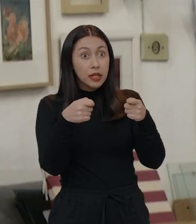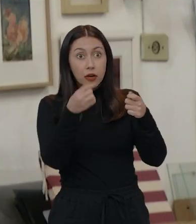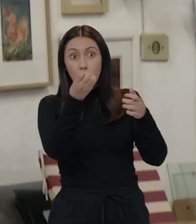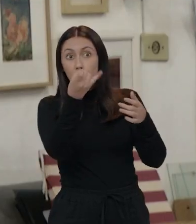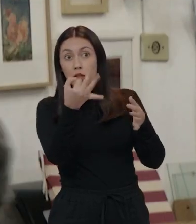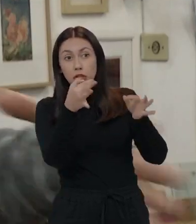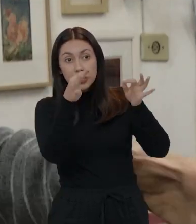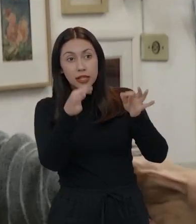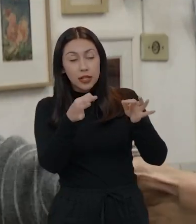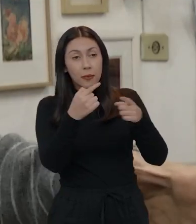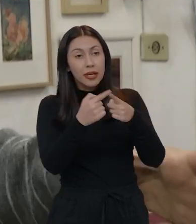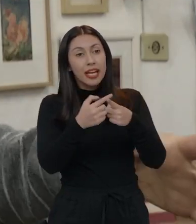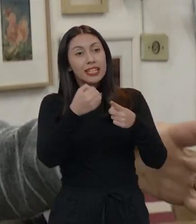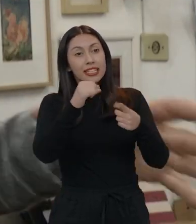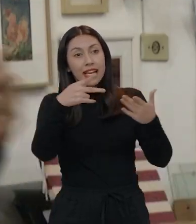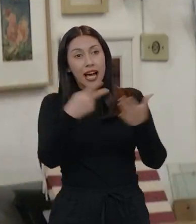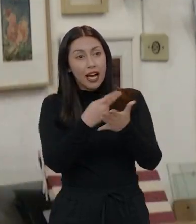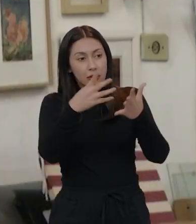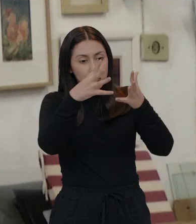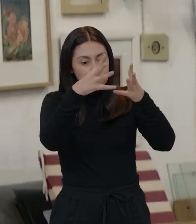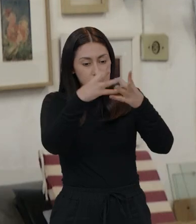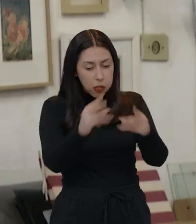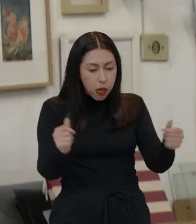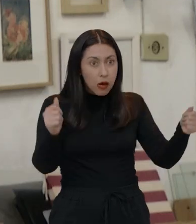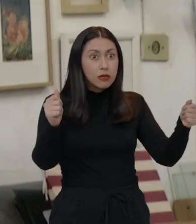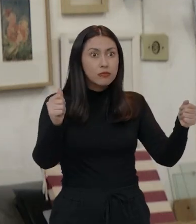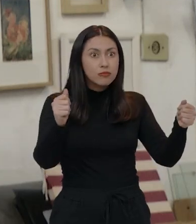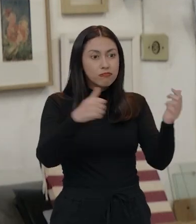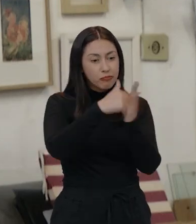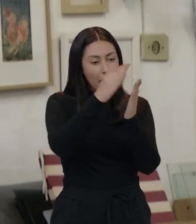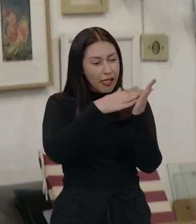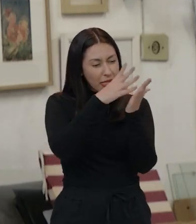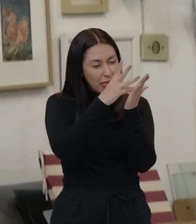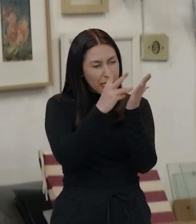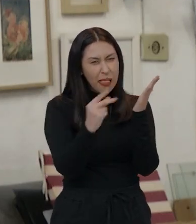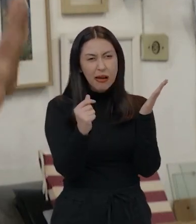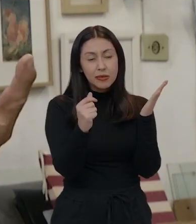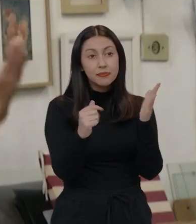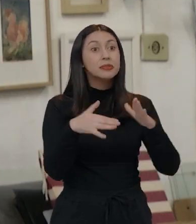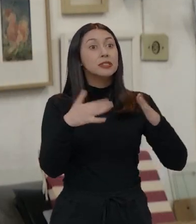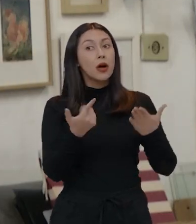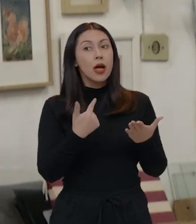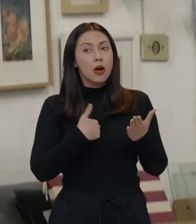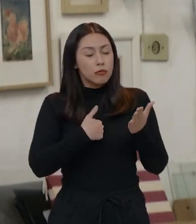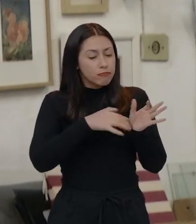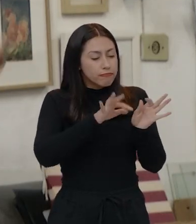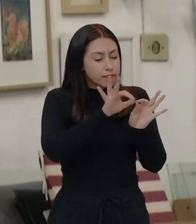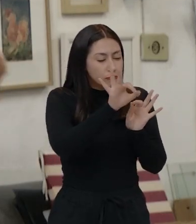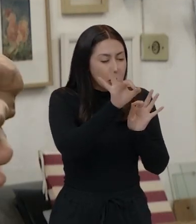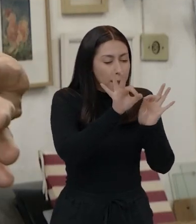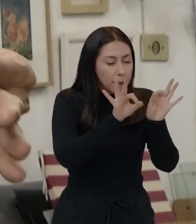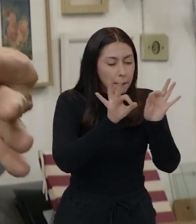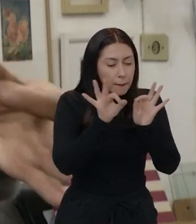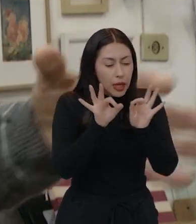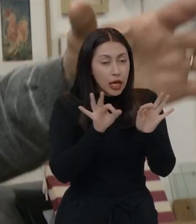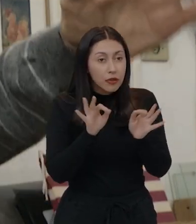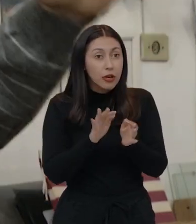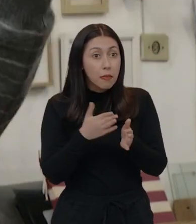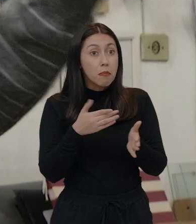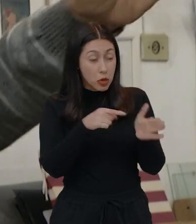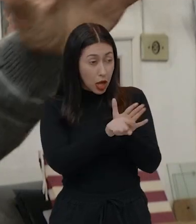certa de nanquim, borra, sai a tinta toda. Então eu fechava o desenho para ele. Fechava, tá bom, pai.